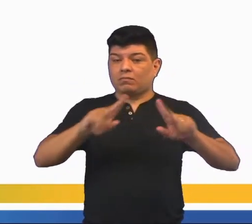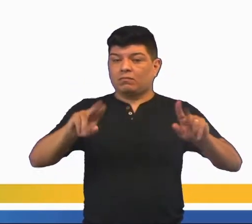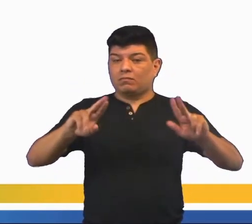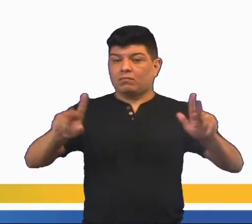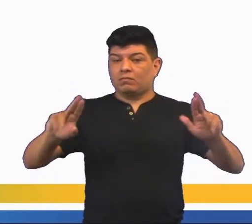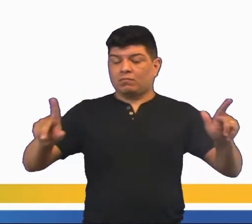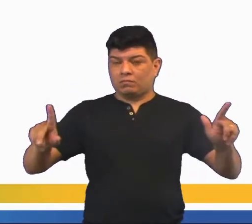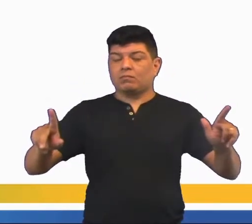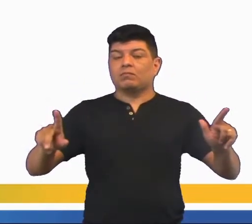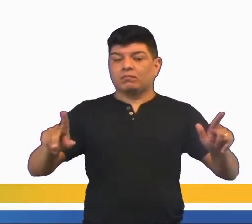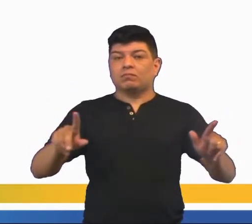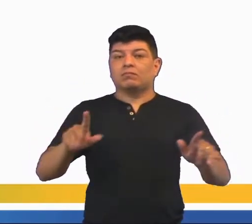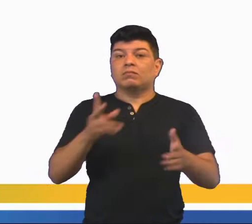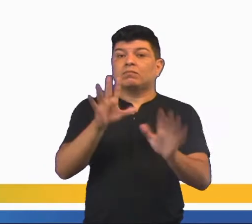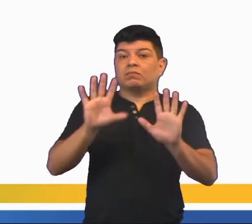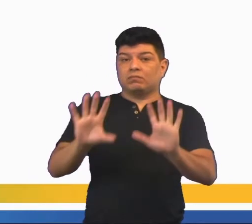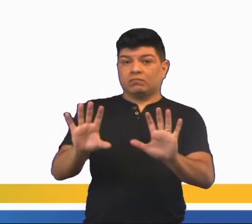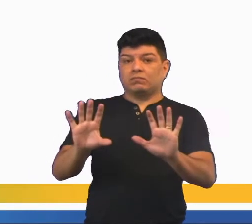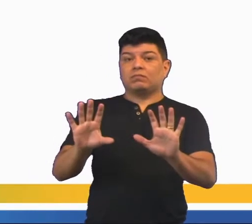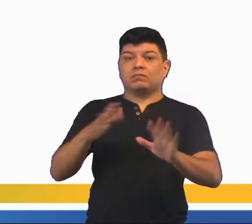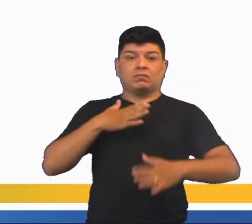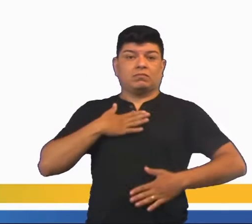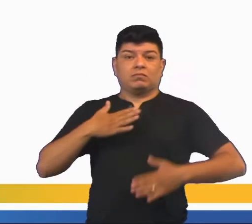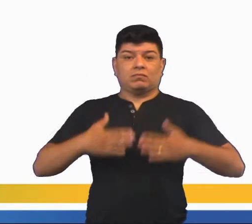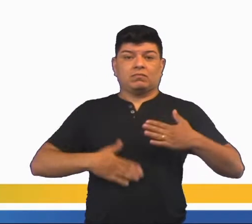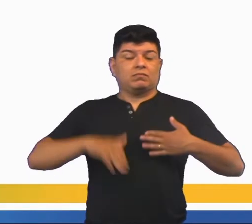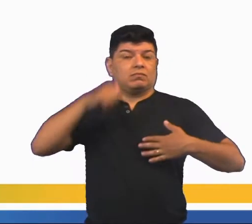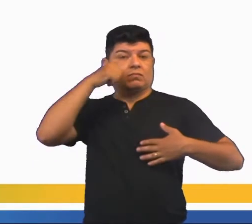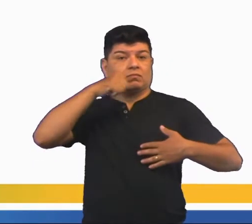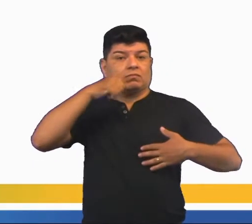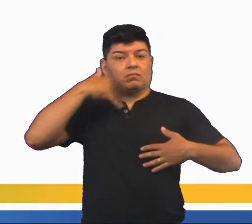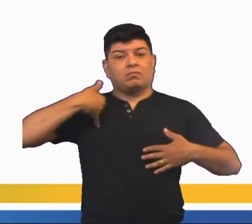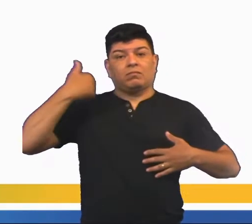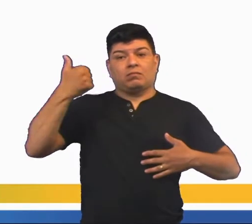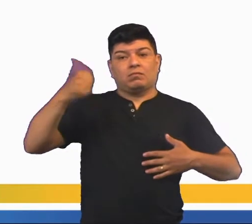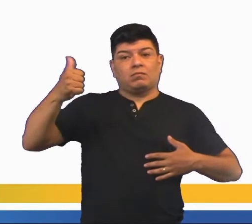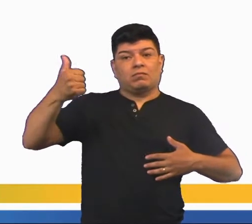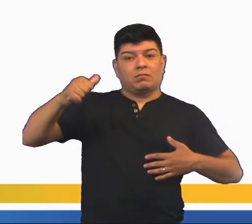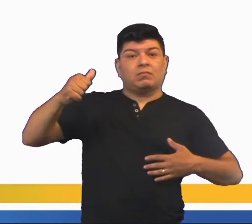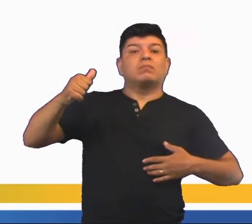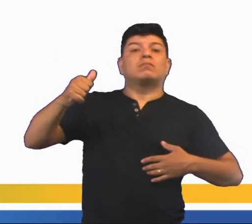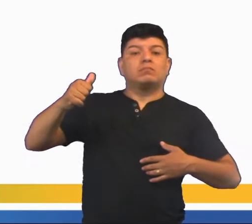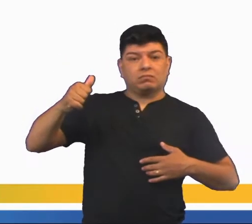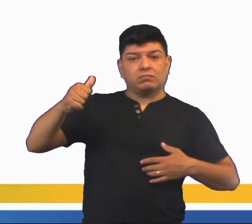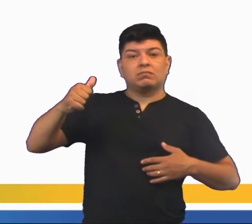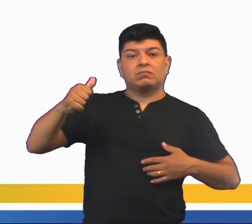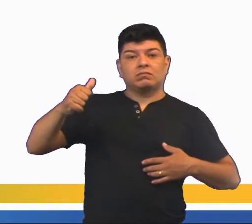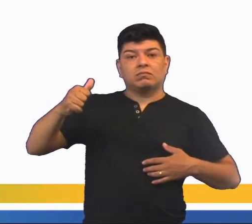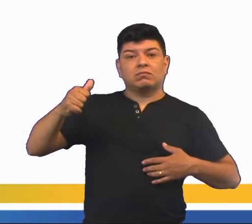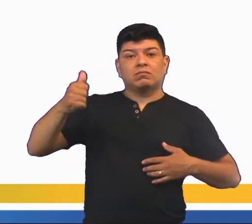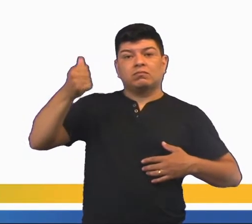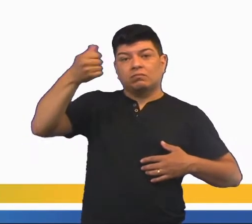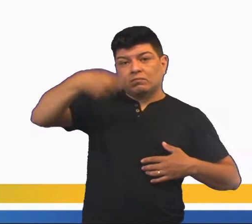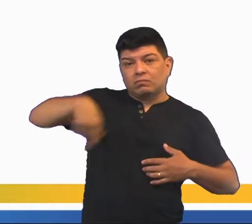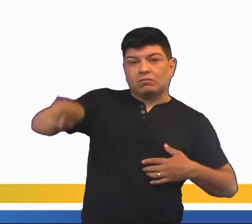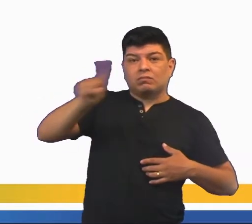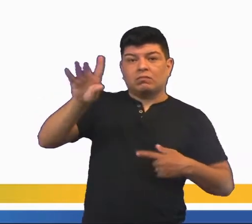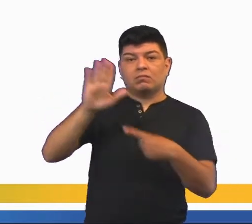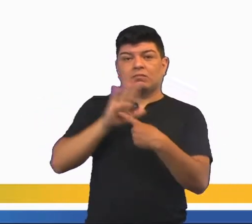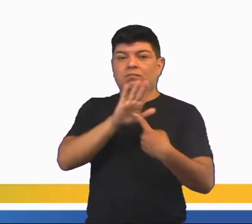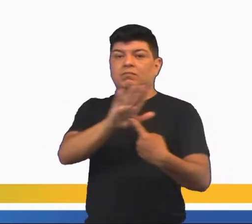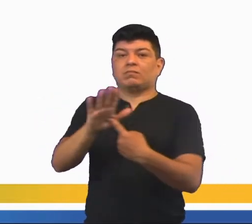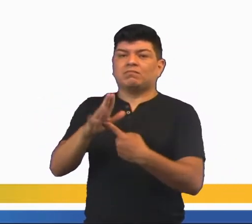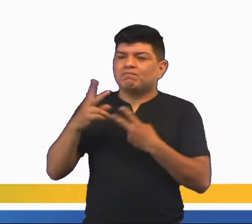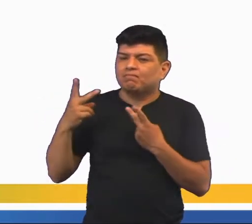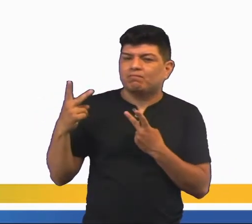da puberdade. Sendo assim, o corpo de uma menina de 11 anos, por exemplo, não obrigatoriamente apresentará